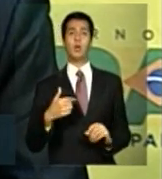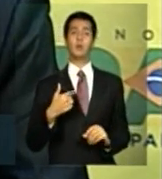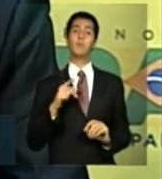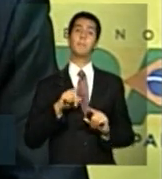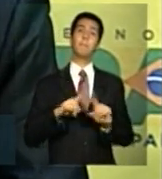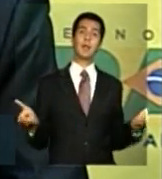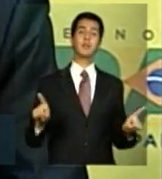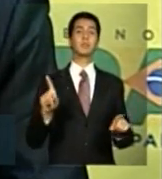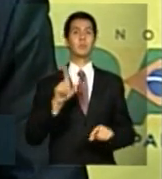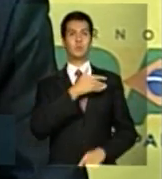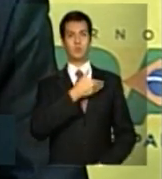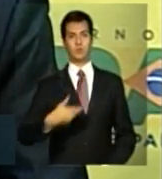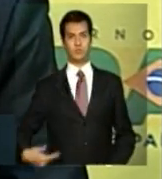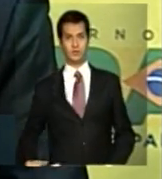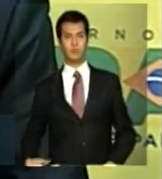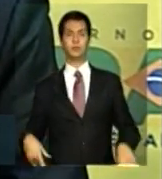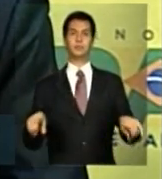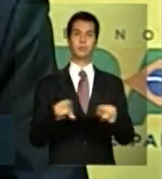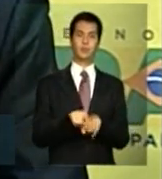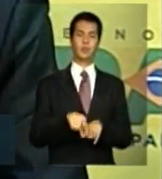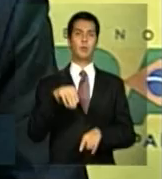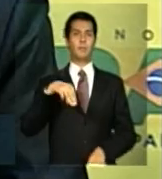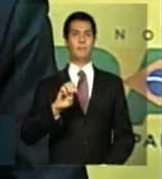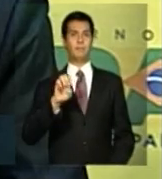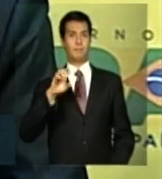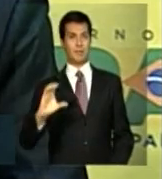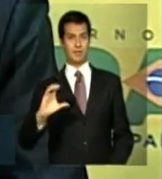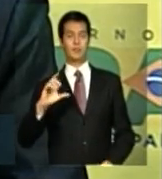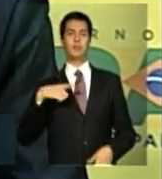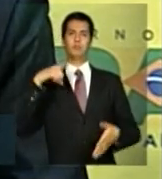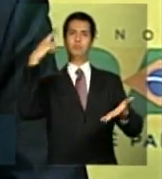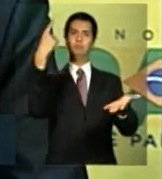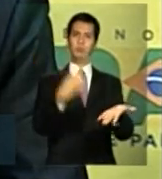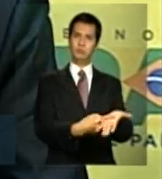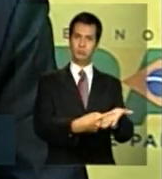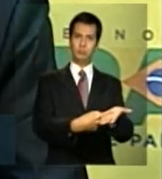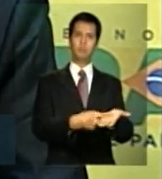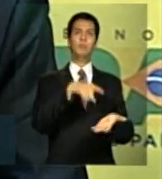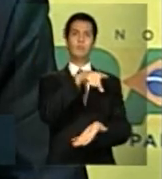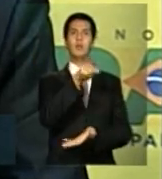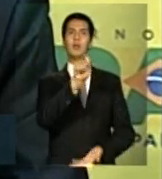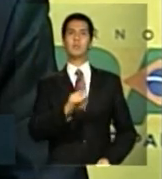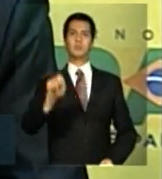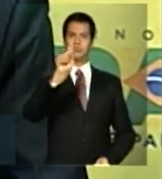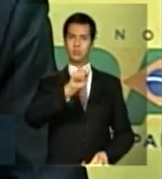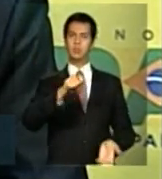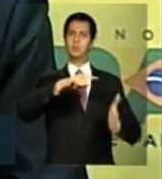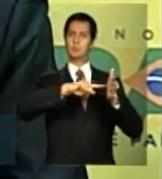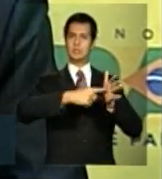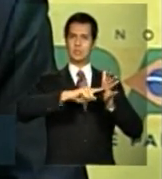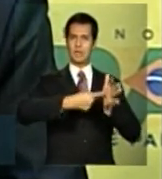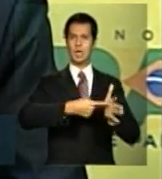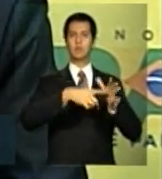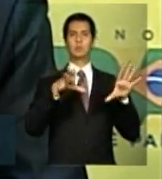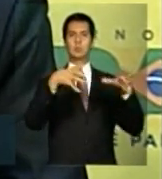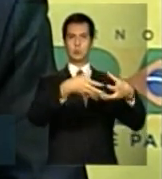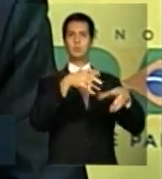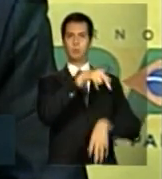o MEC, o governo, e as entidades representativas dos